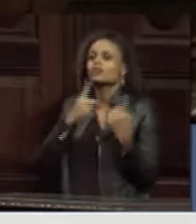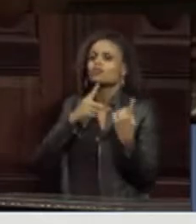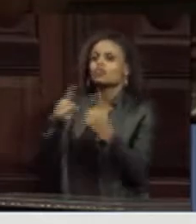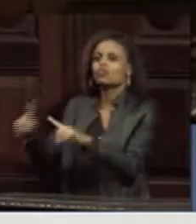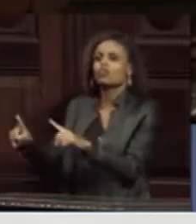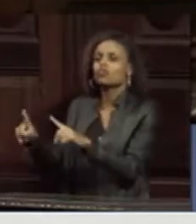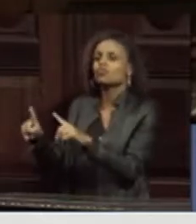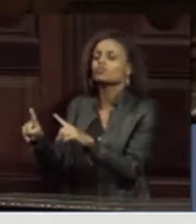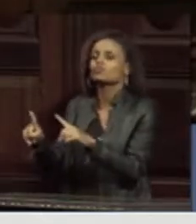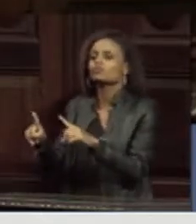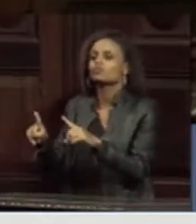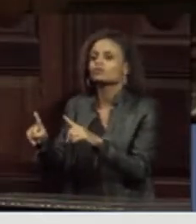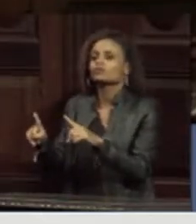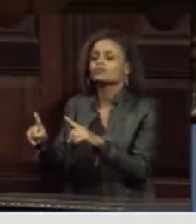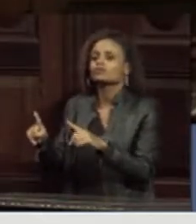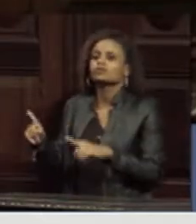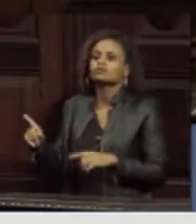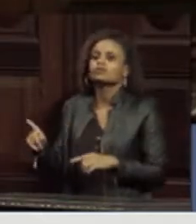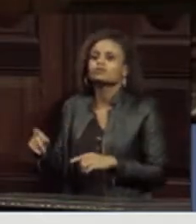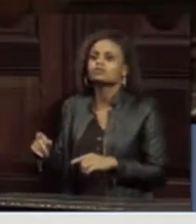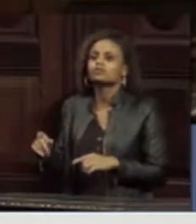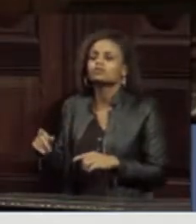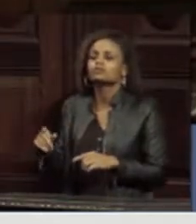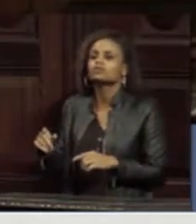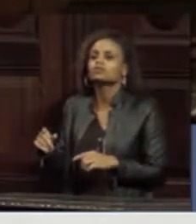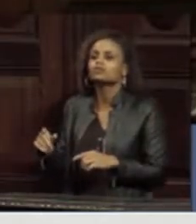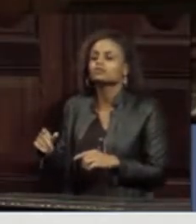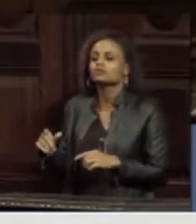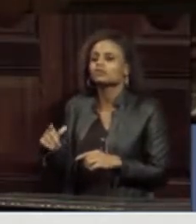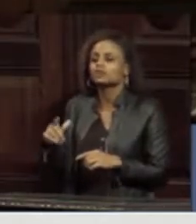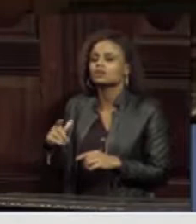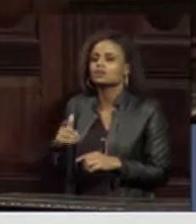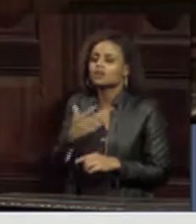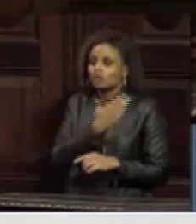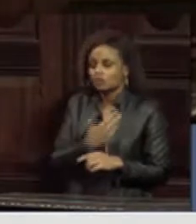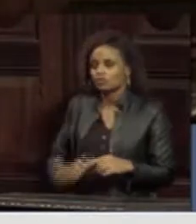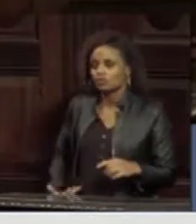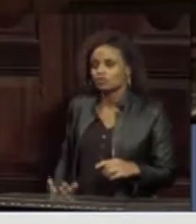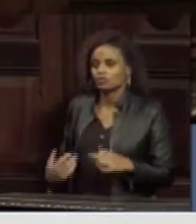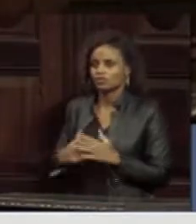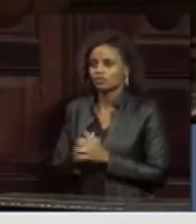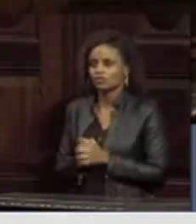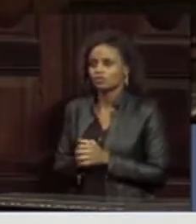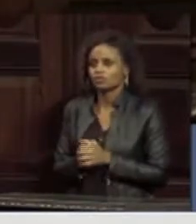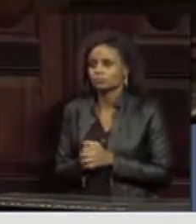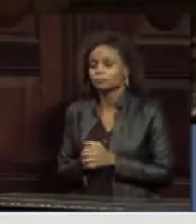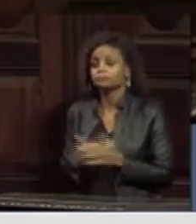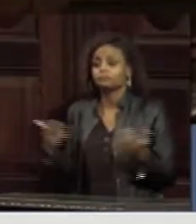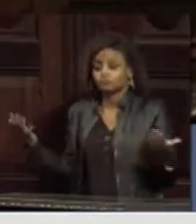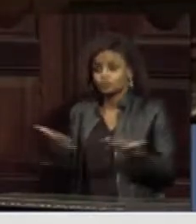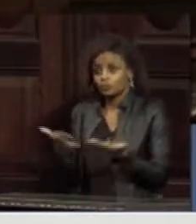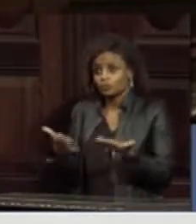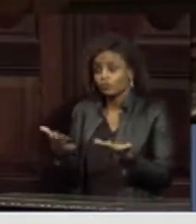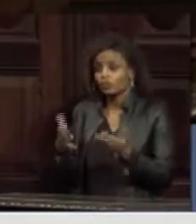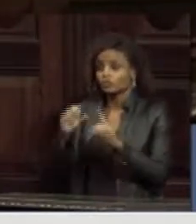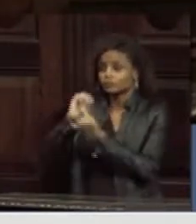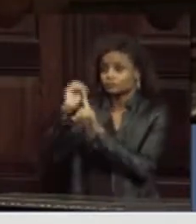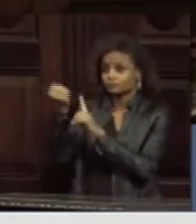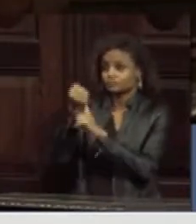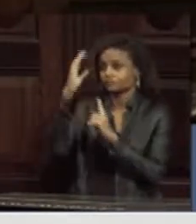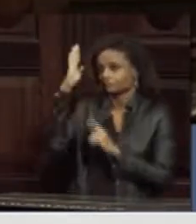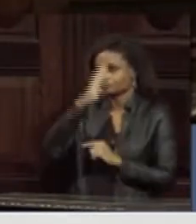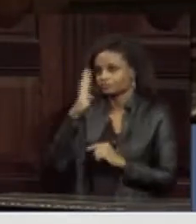o patrimônio nacional. E hoje, a sociedade